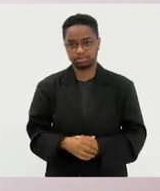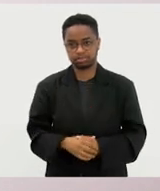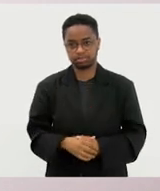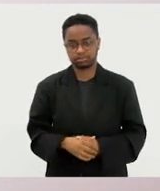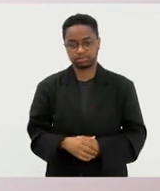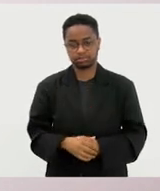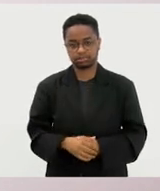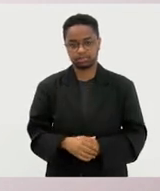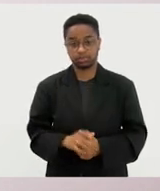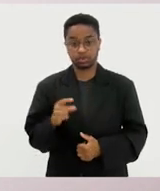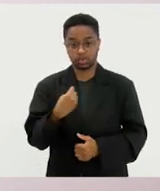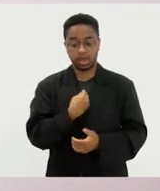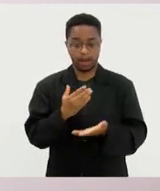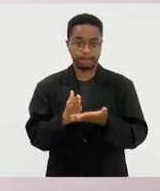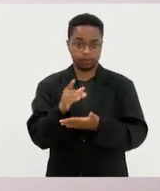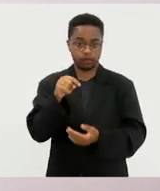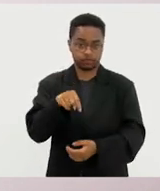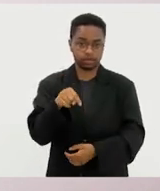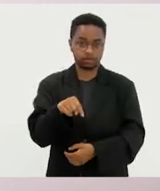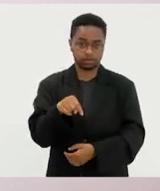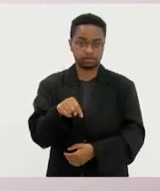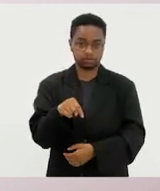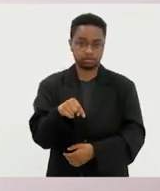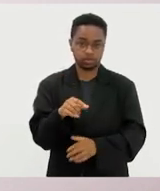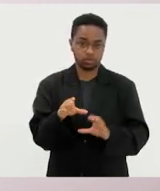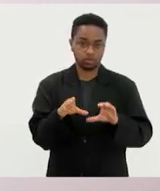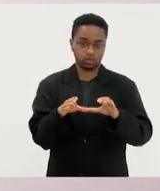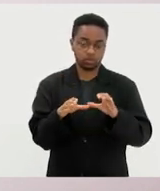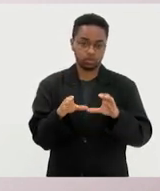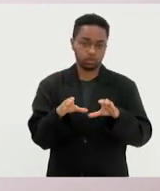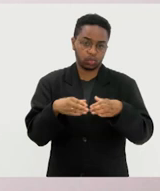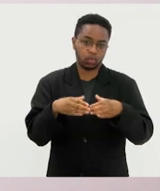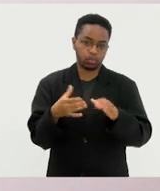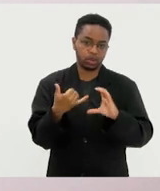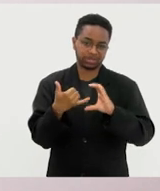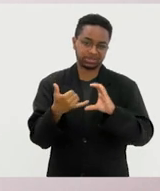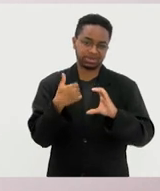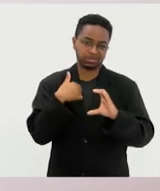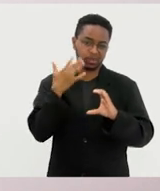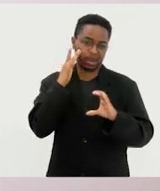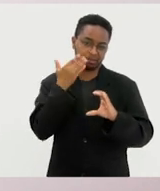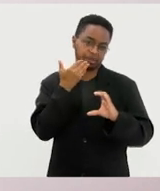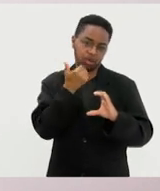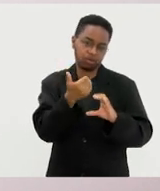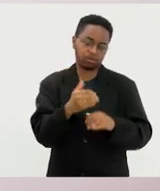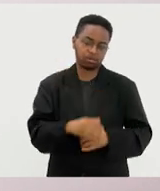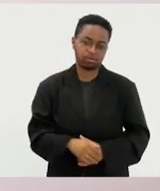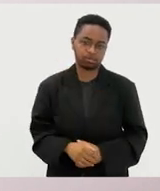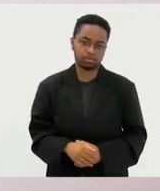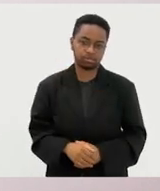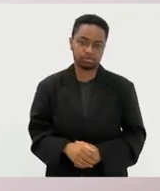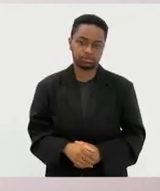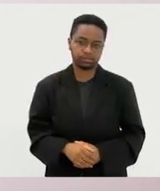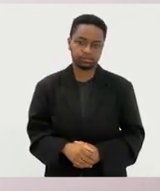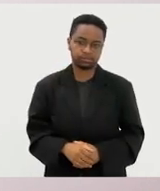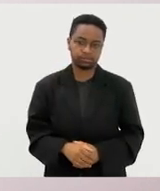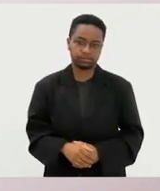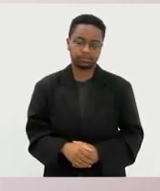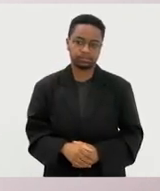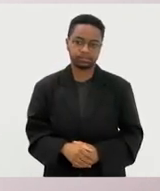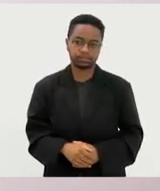públicas. Não, a gente aprova pelo grupo de Zap, que eu acho que vai ser mais eficiente.